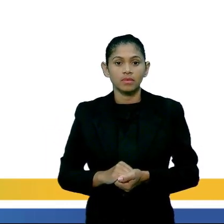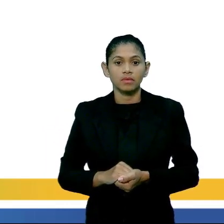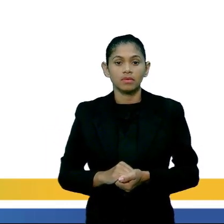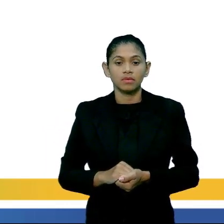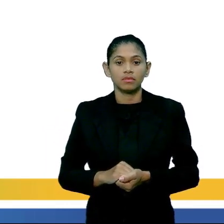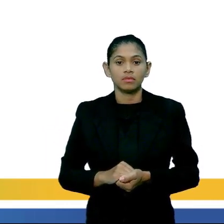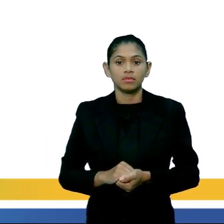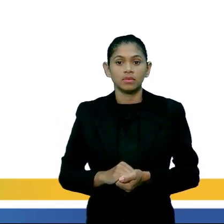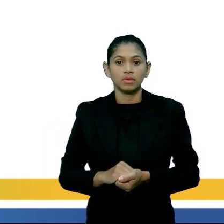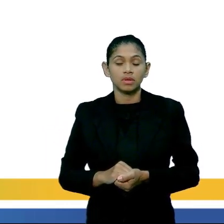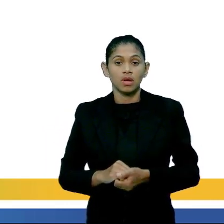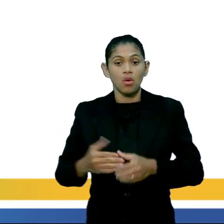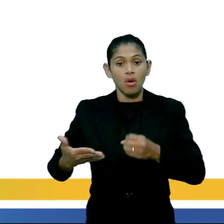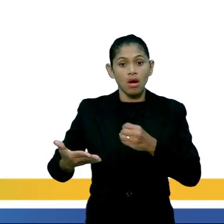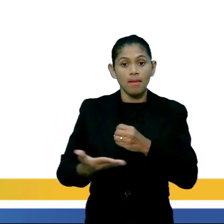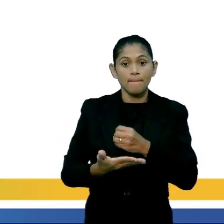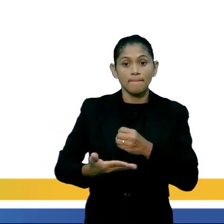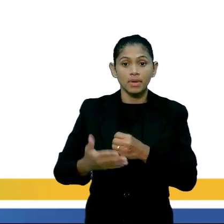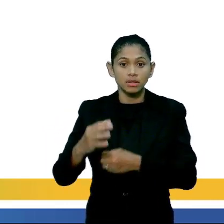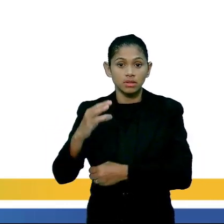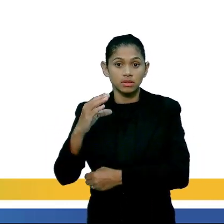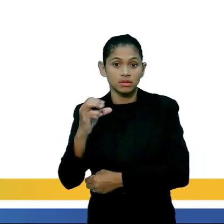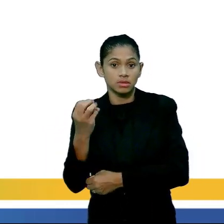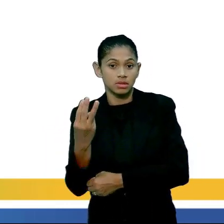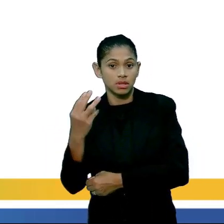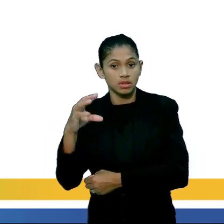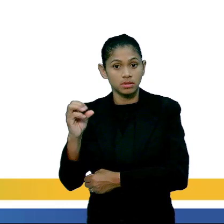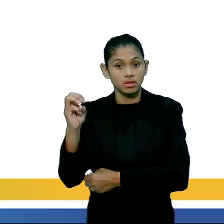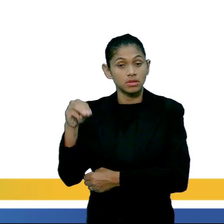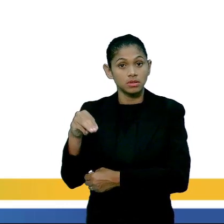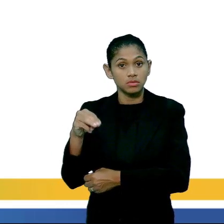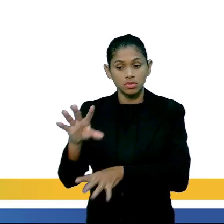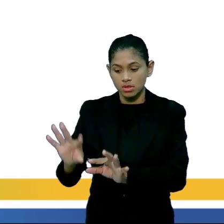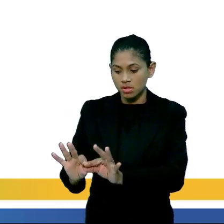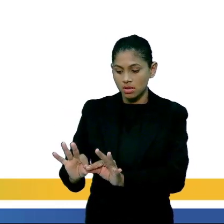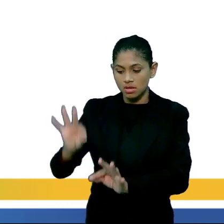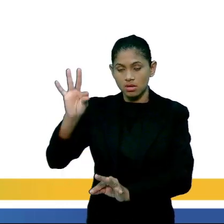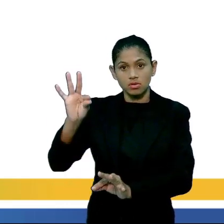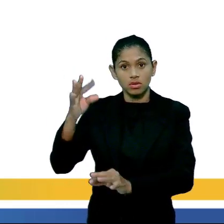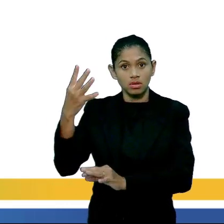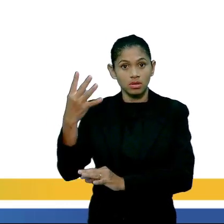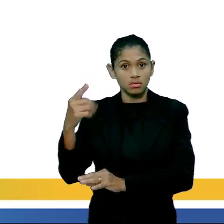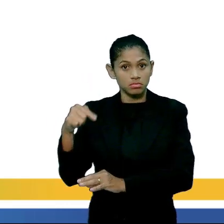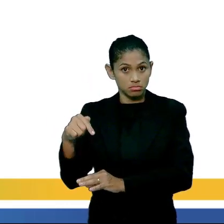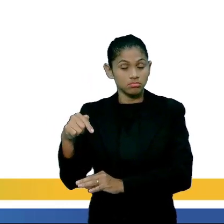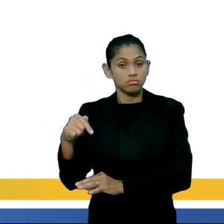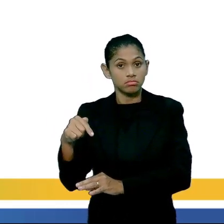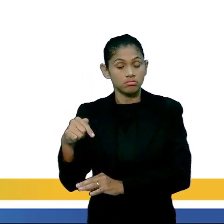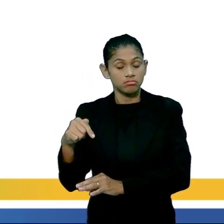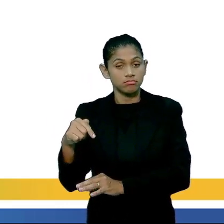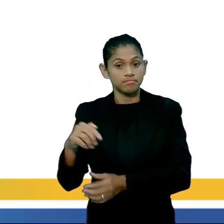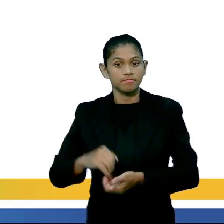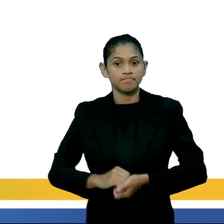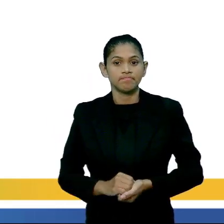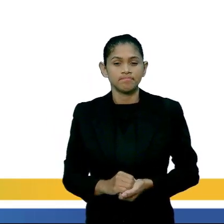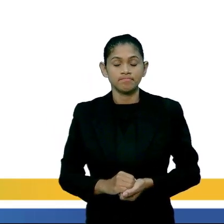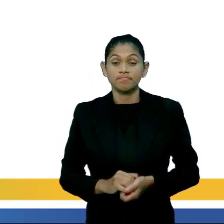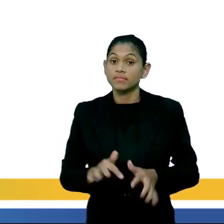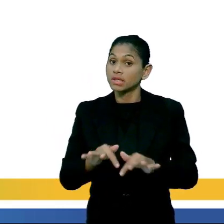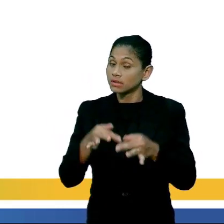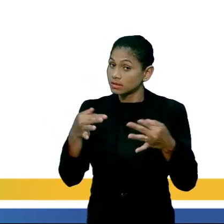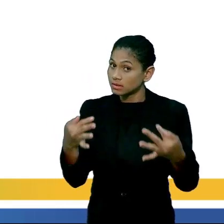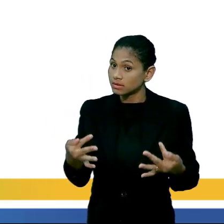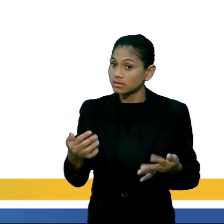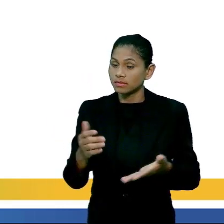4 e altura 7, que é esse novo volume que nós teremos. Essa questão é bastante simples. Então,